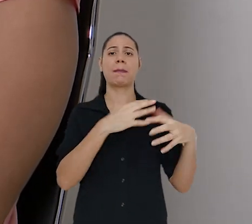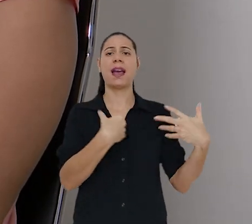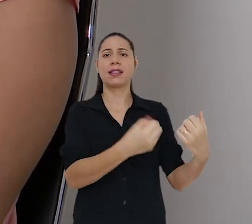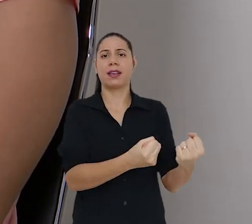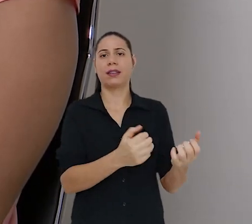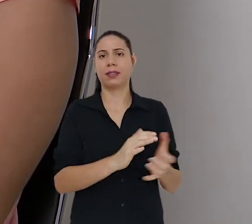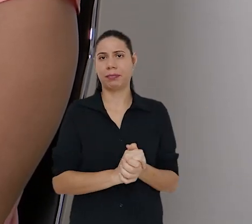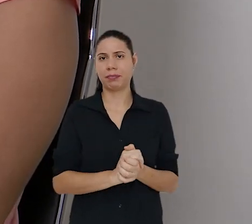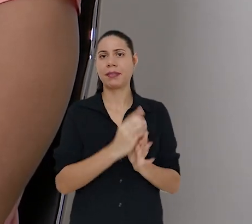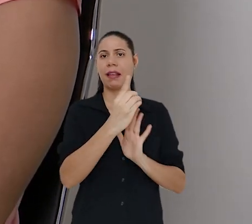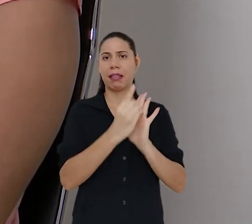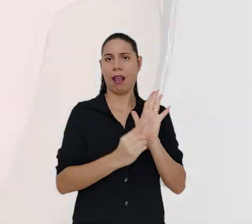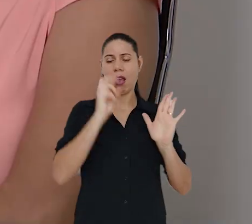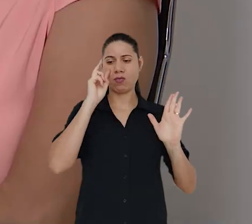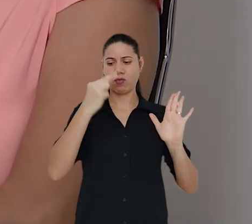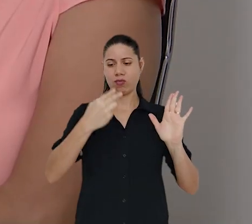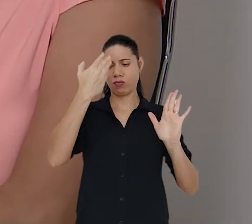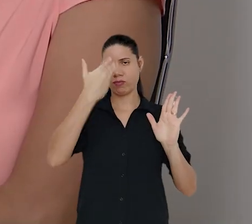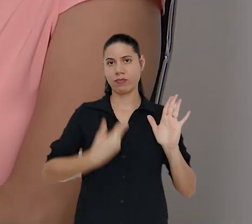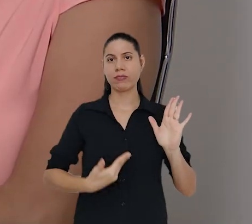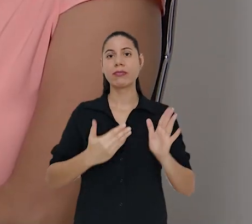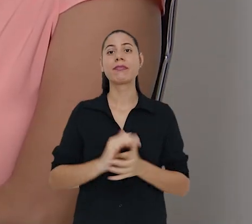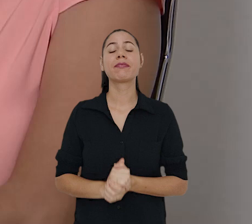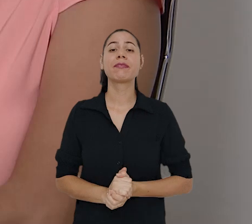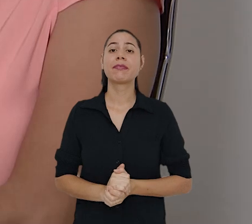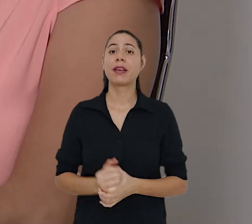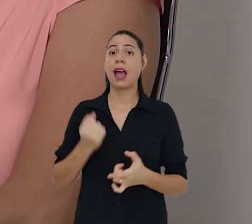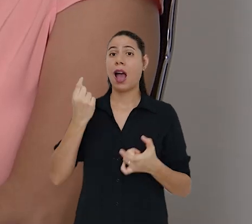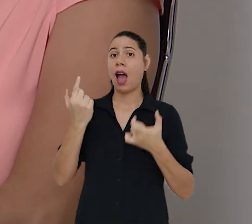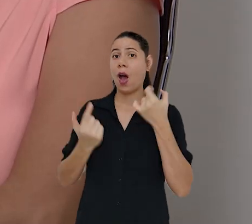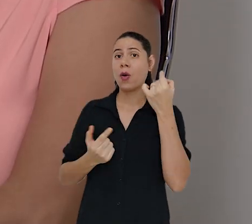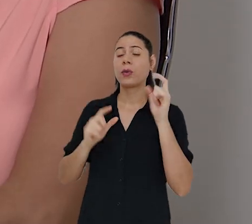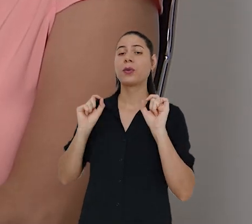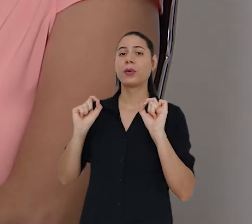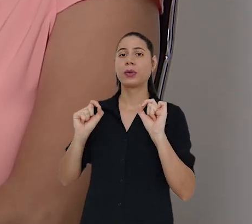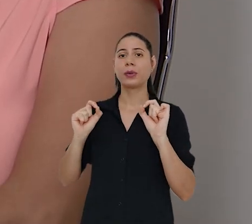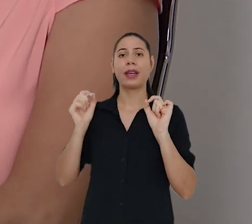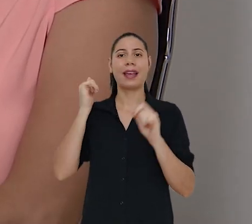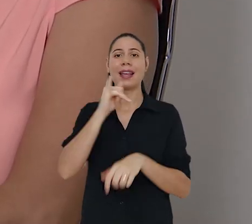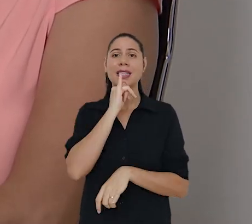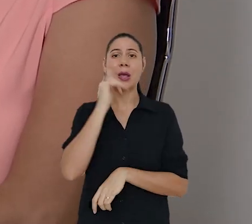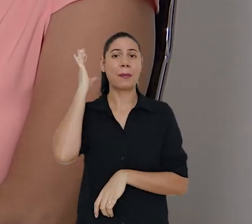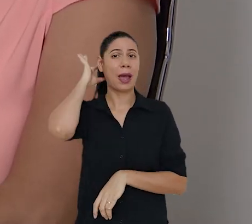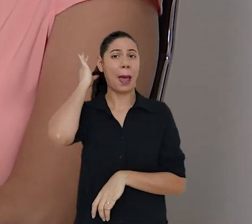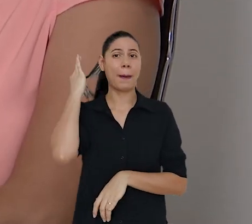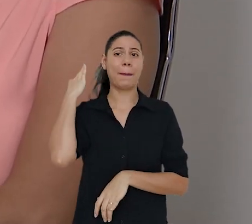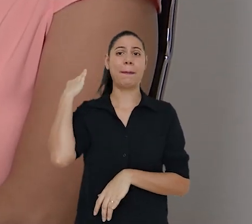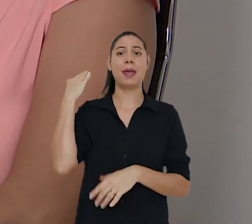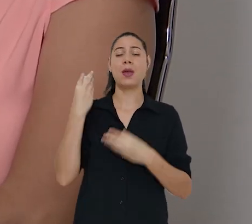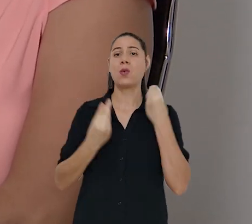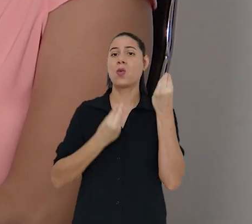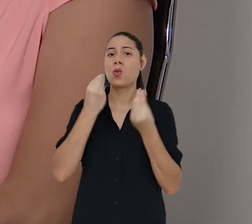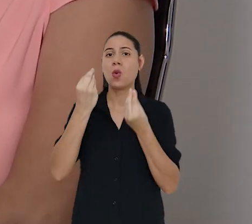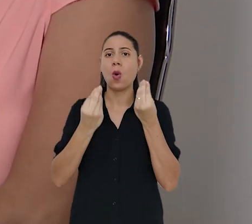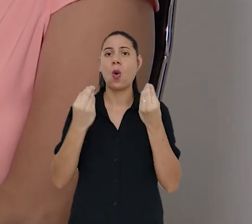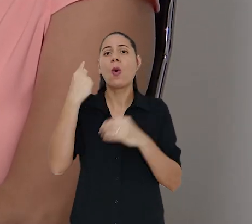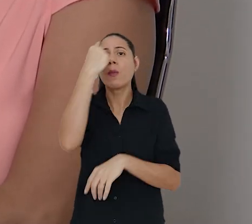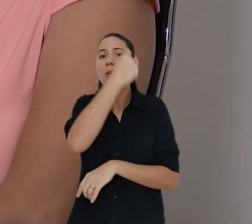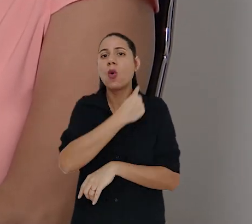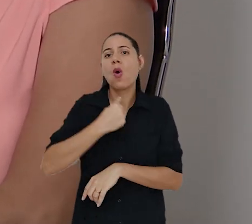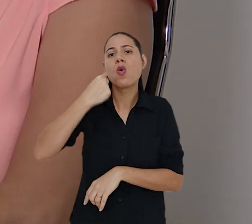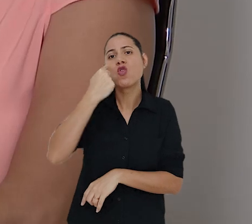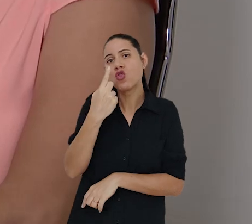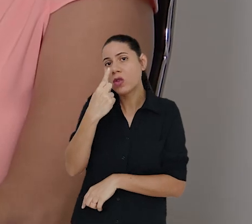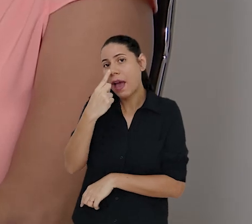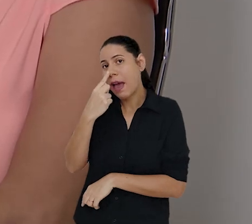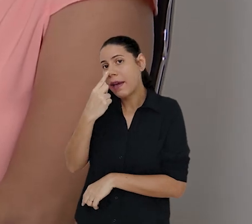a autodeclaração do candidato. Então, em muitos casos, vão ser levados em consideração o cabelo, o formato